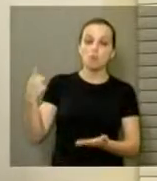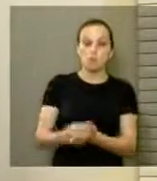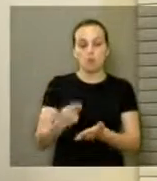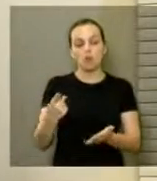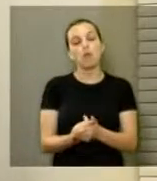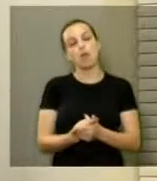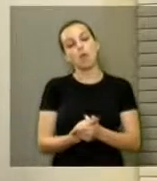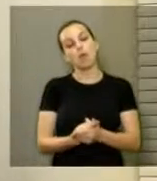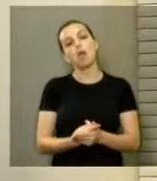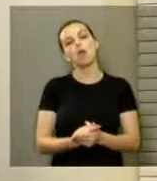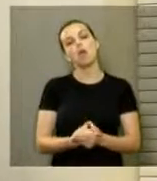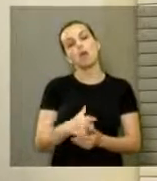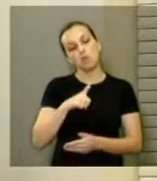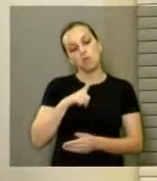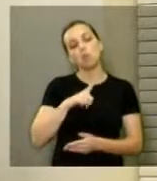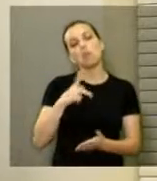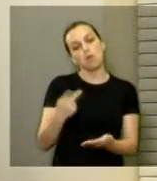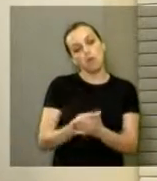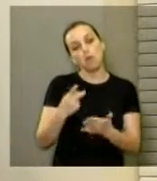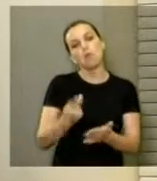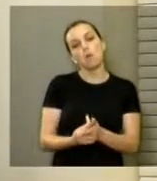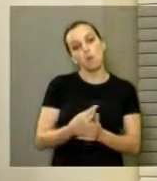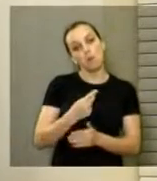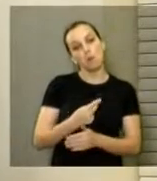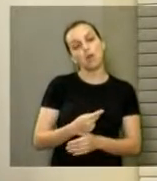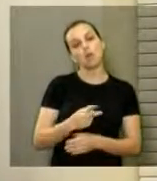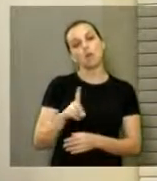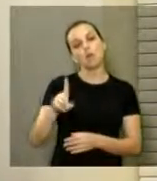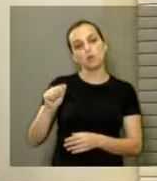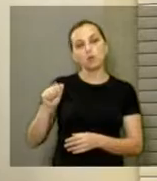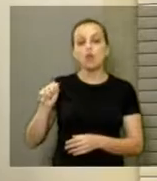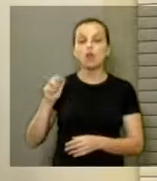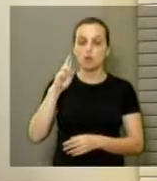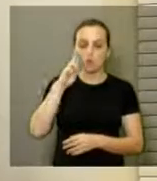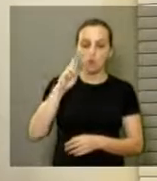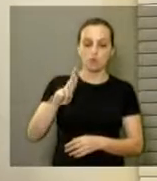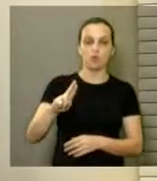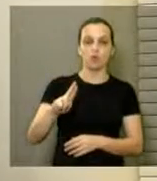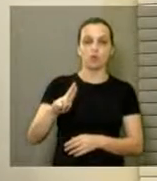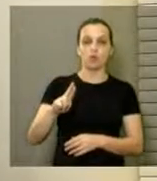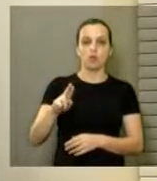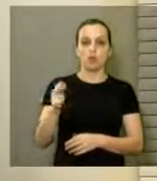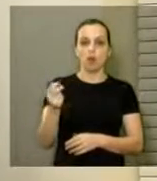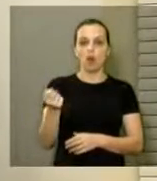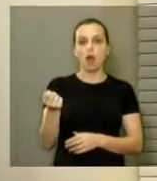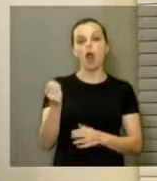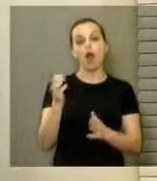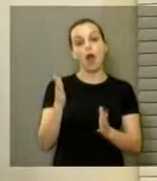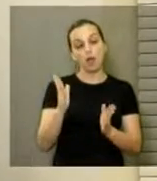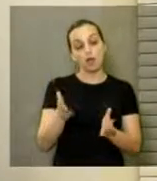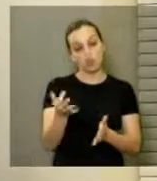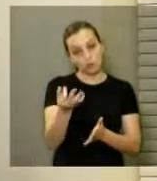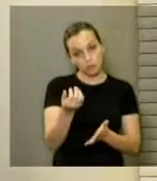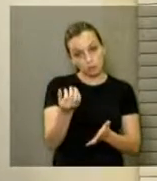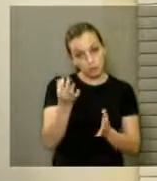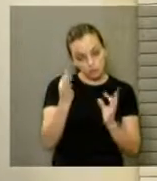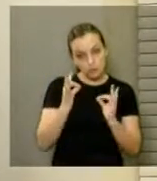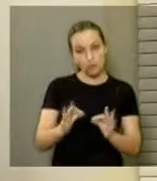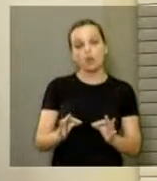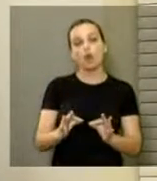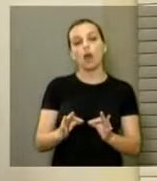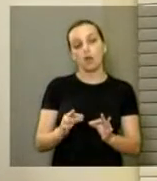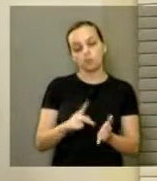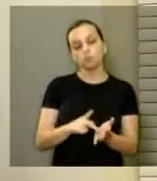erro. Reconhecido pelo próprio DAE. Vai ser corrigido? Vai ser corrigido. E que bom que é uma coisa que a